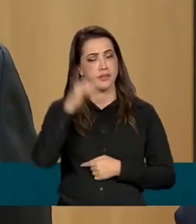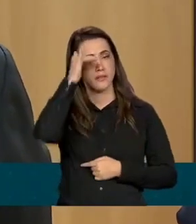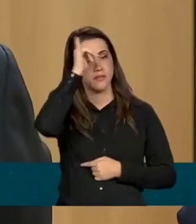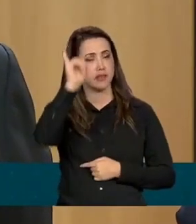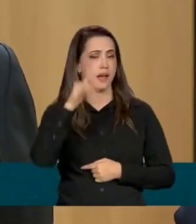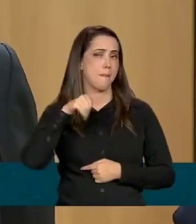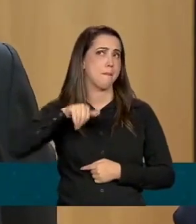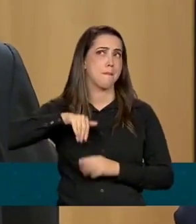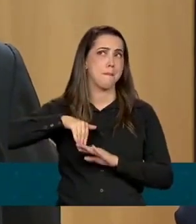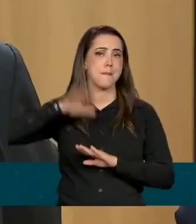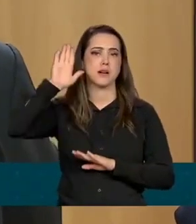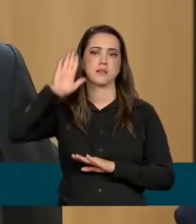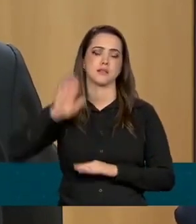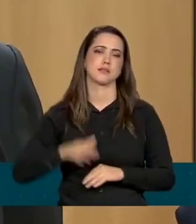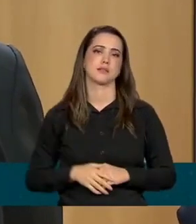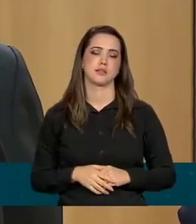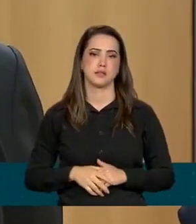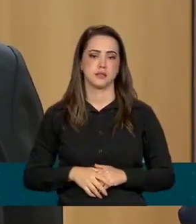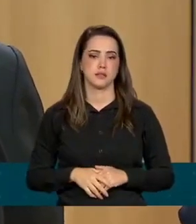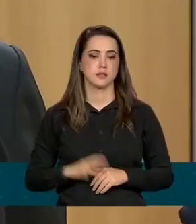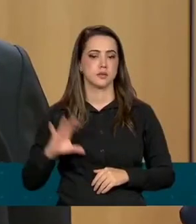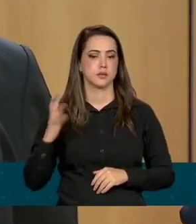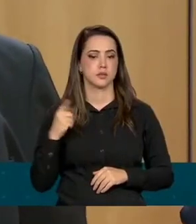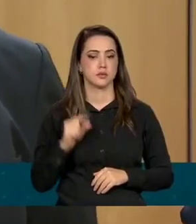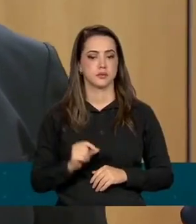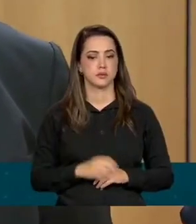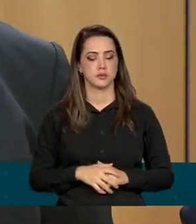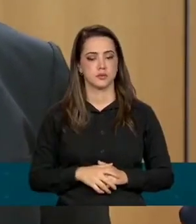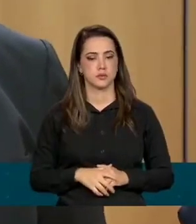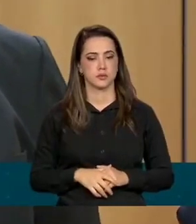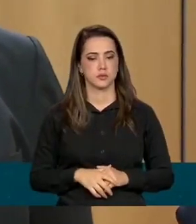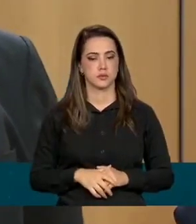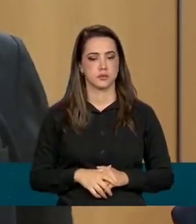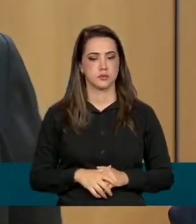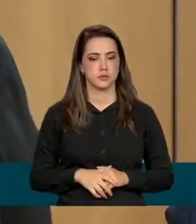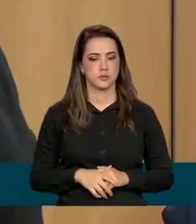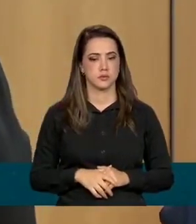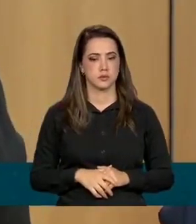prevenir ao máximo essas ocorrências.